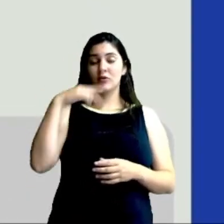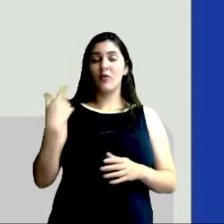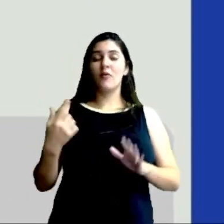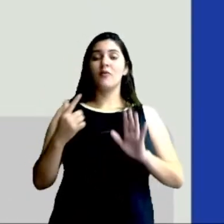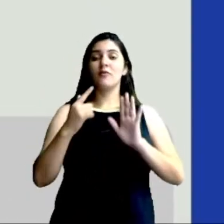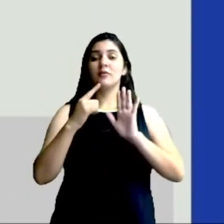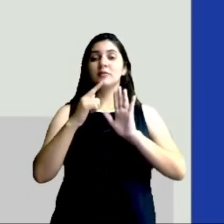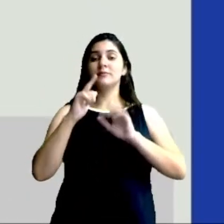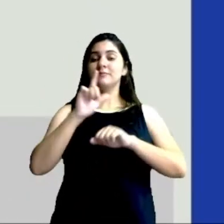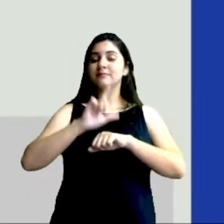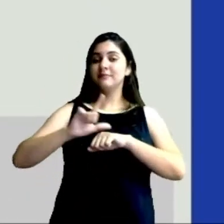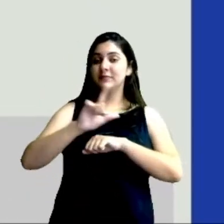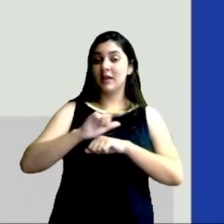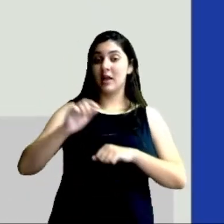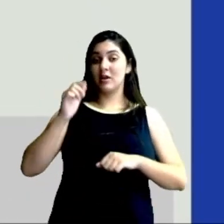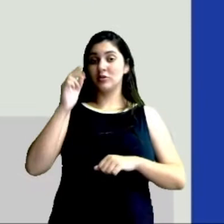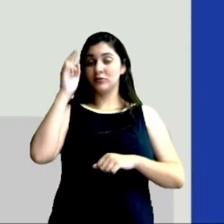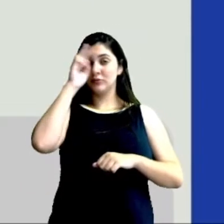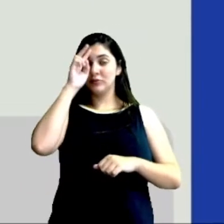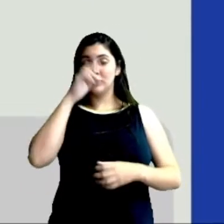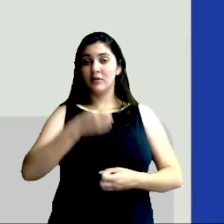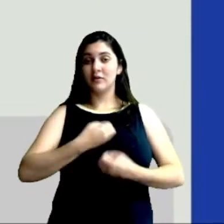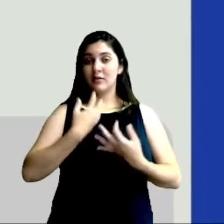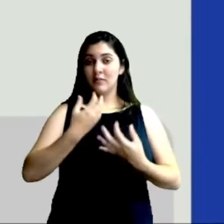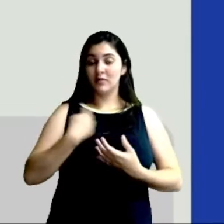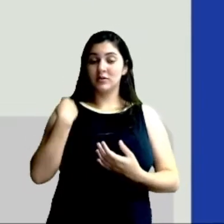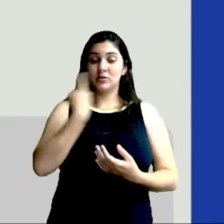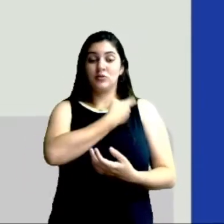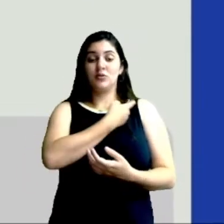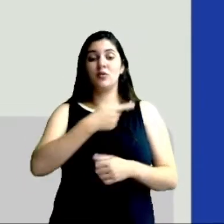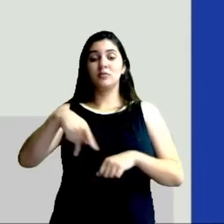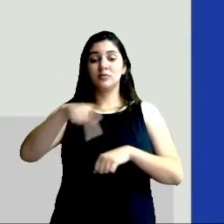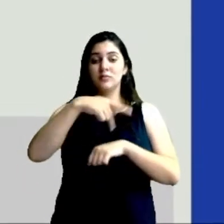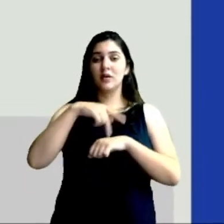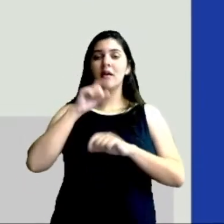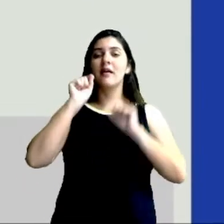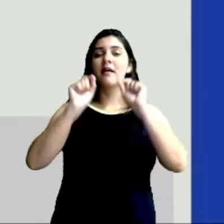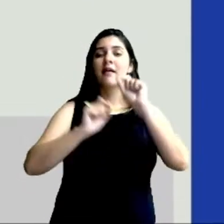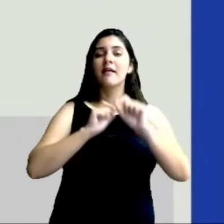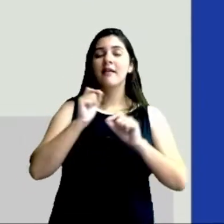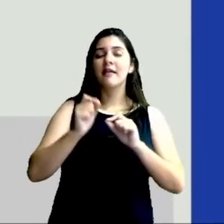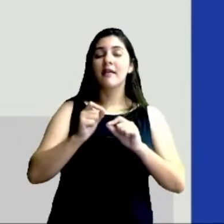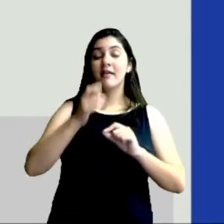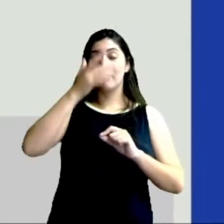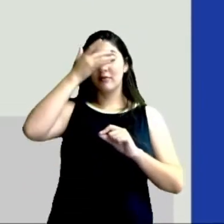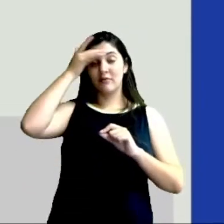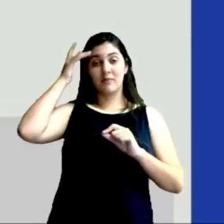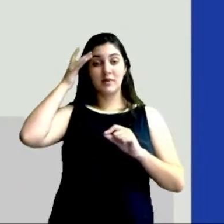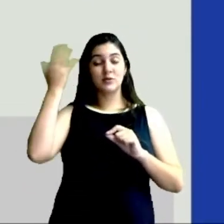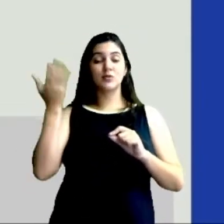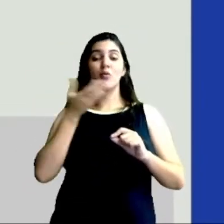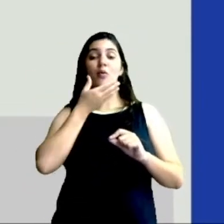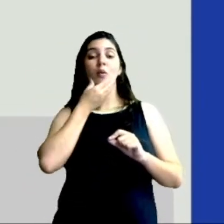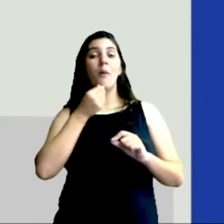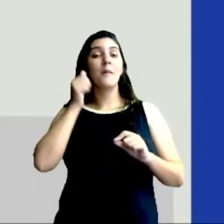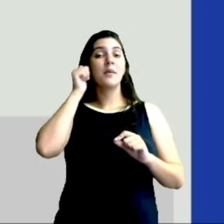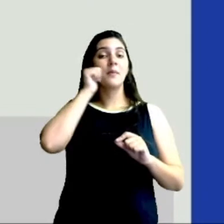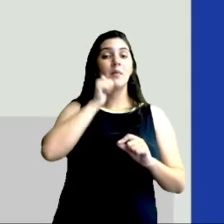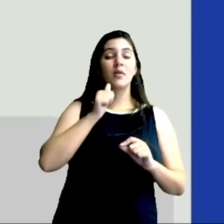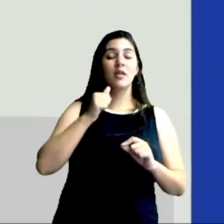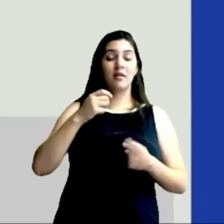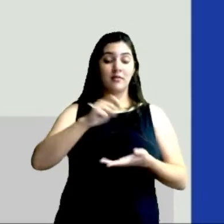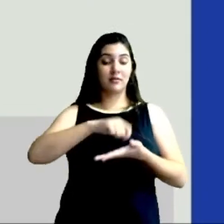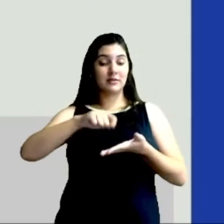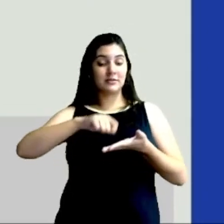história da poesia né do nosso país Quem são os grandes poetas Quem são as grandes poetisas e